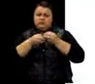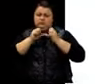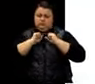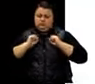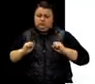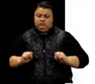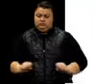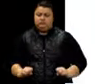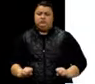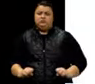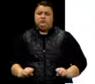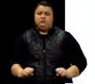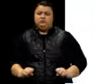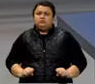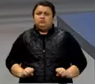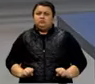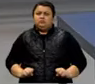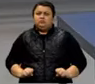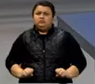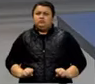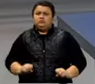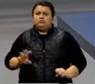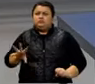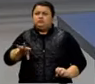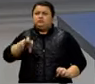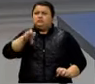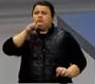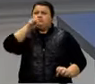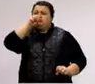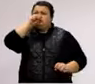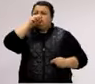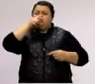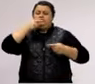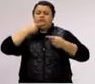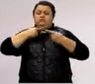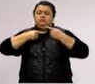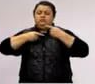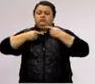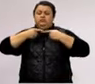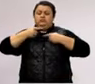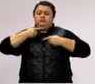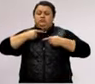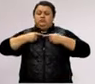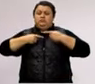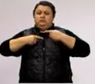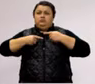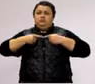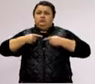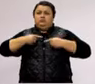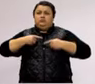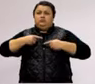Enquanto eu faço o caminho do ar pelo corpo, eu vou falando sobre esses órgãos.